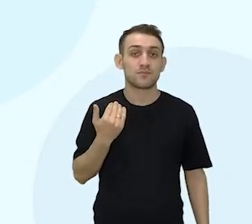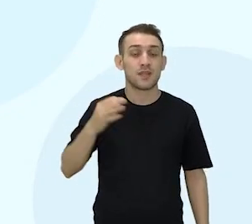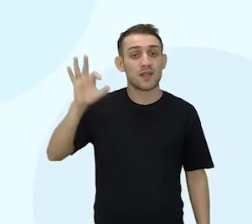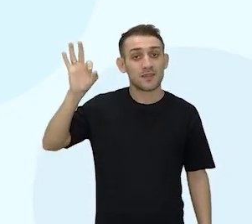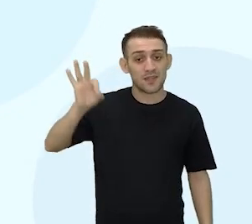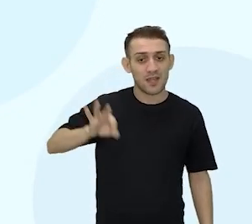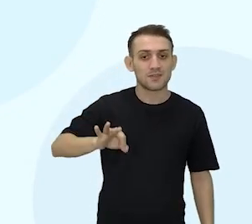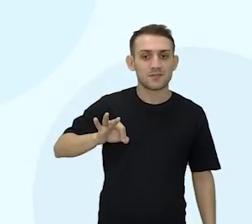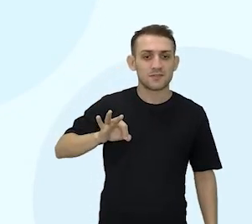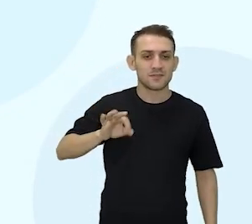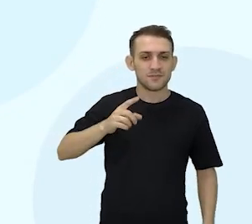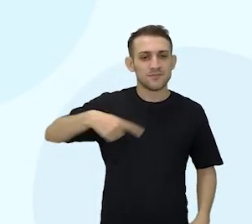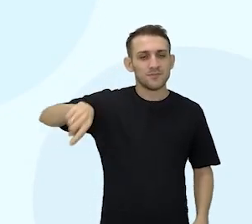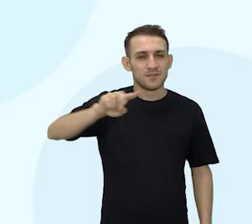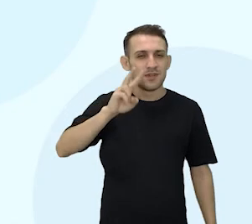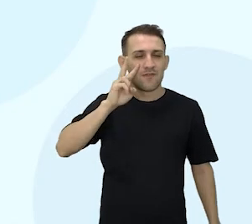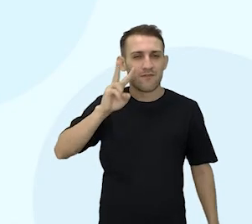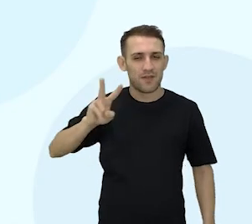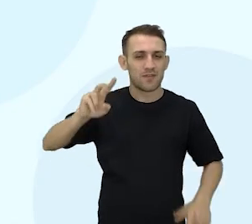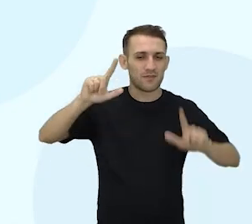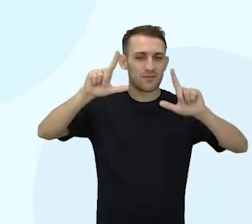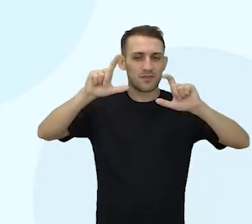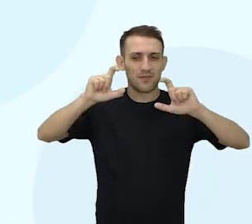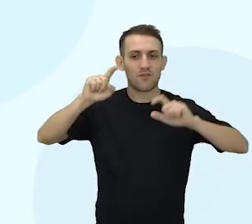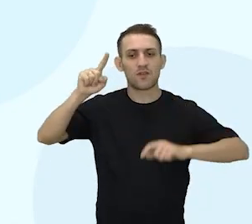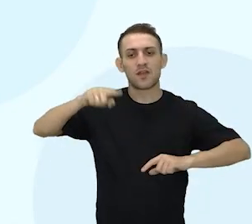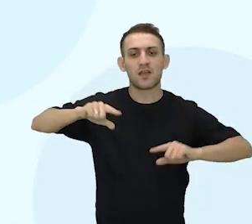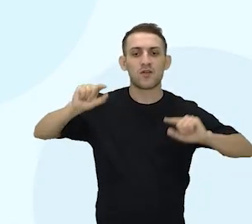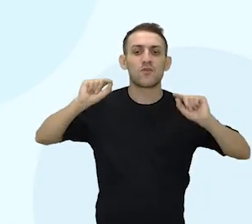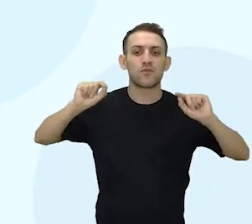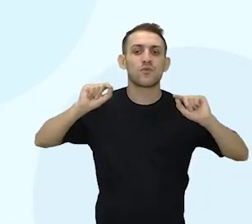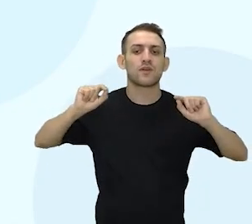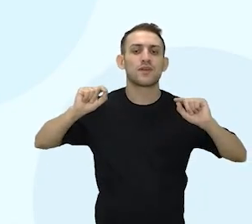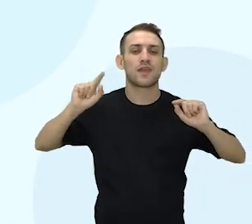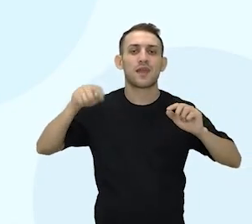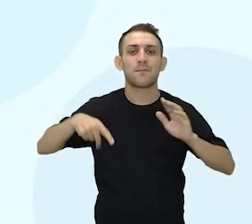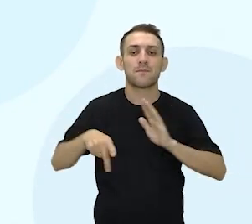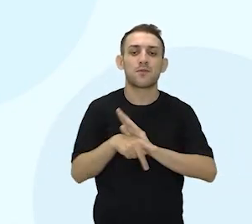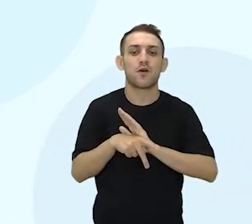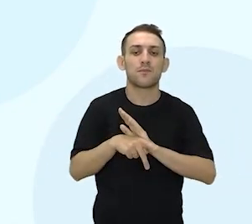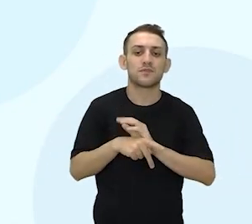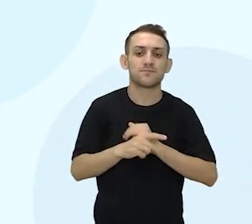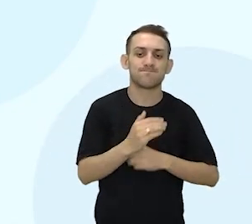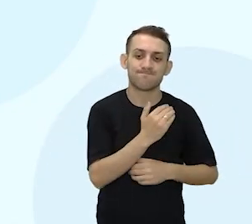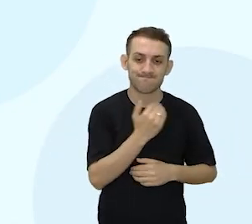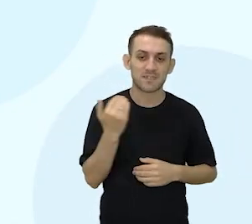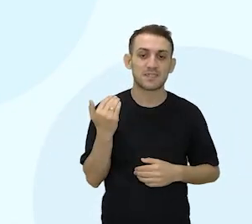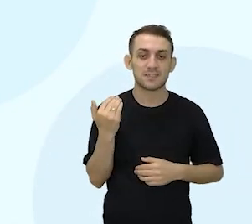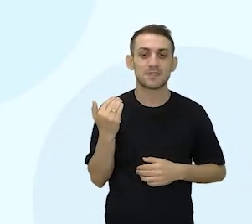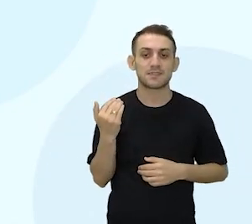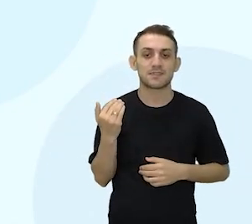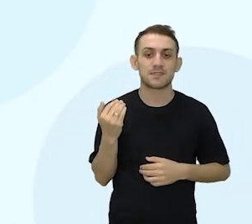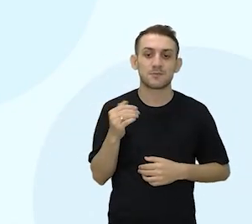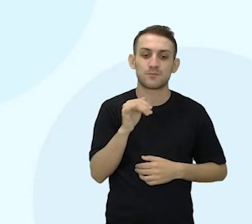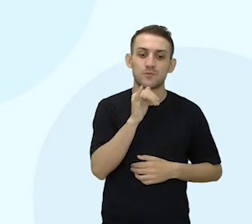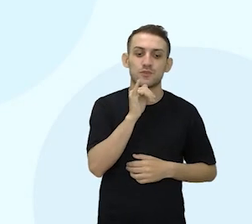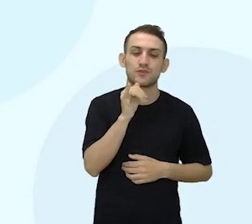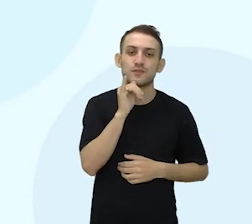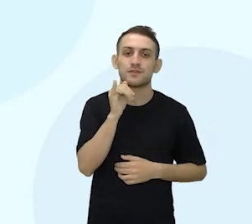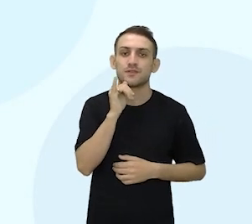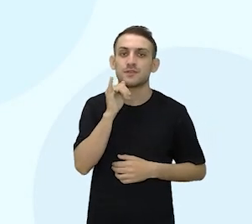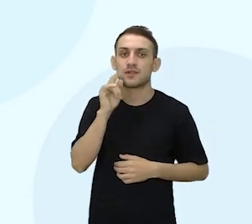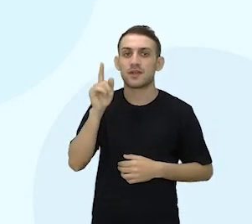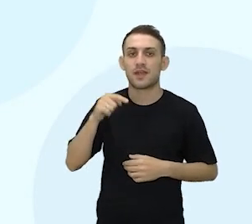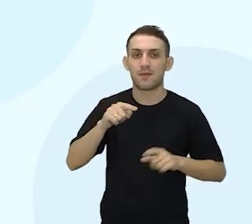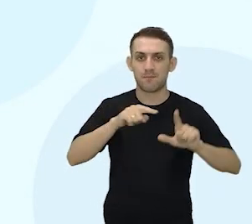taxa que está mostrando nessa imagem aí é um coeficiente de mortalidade, né? É um